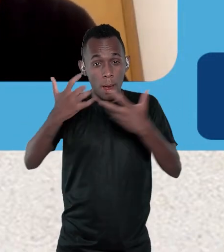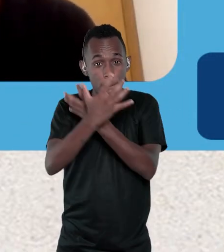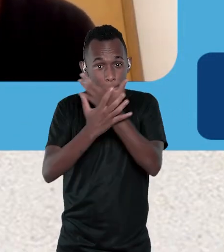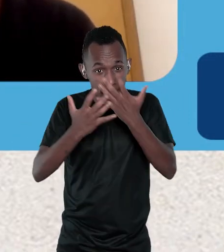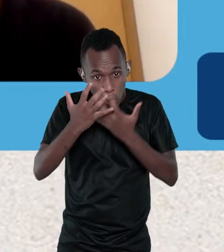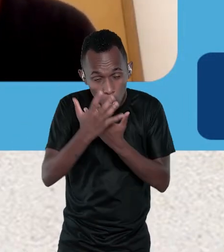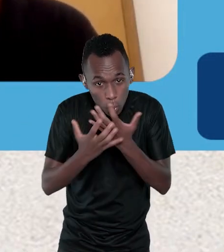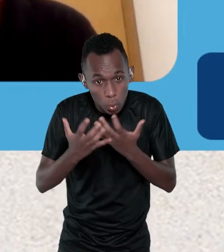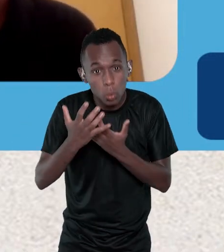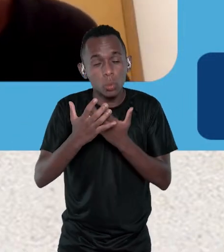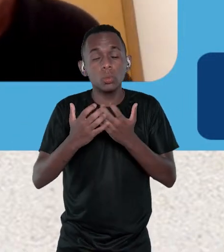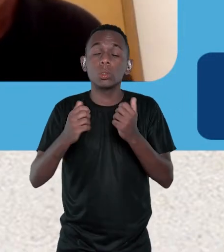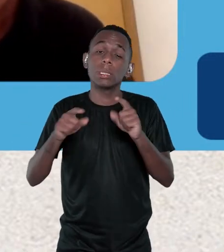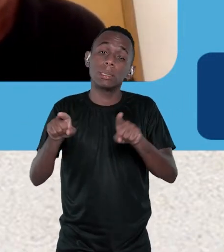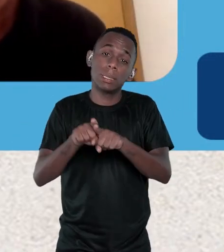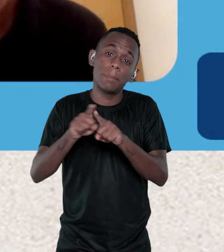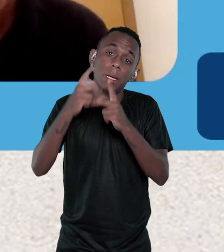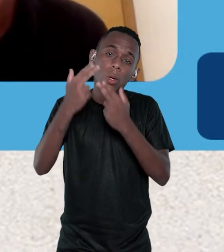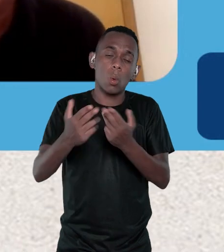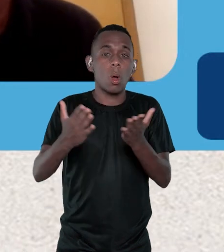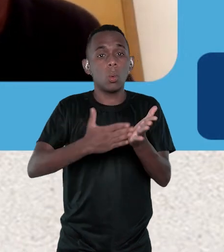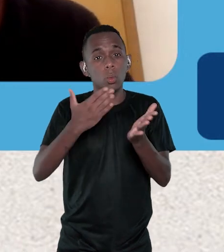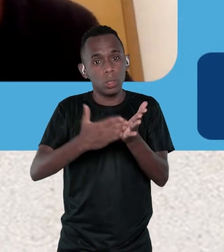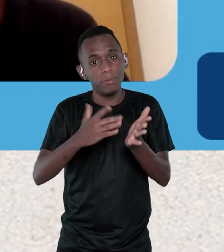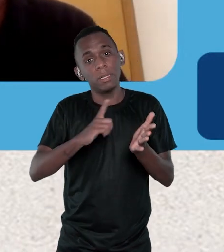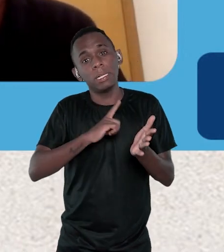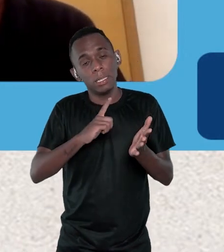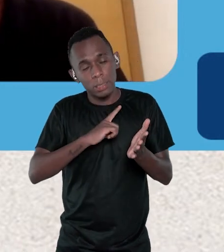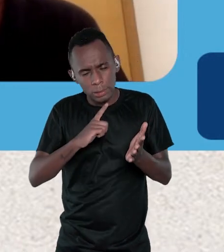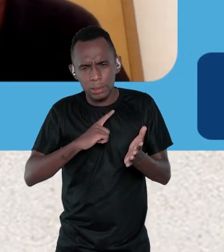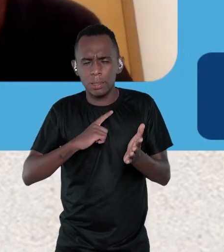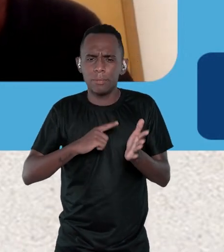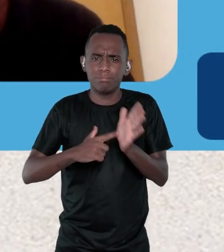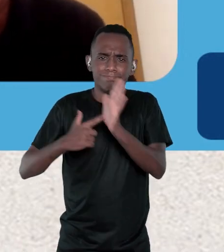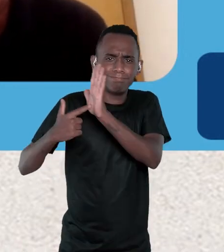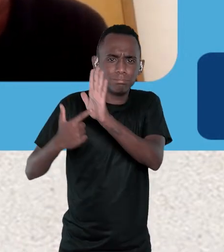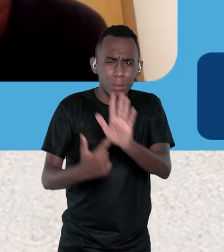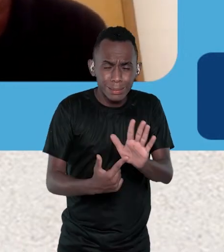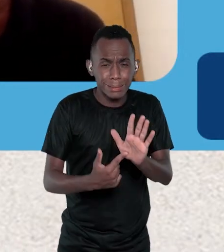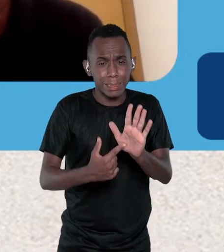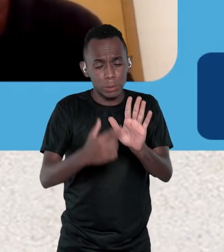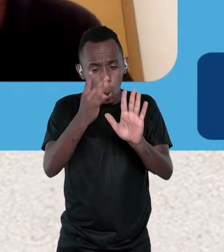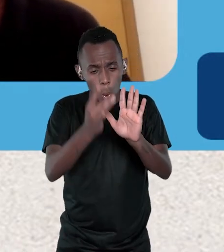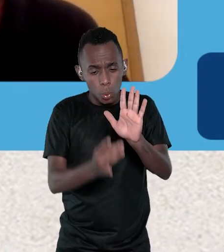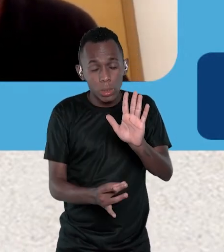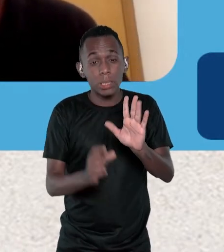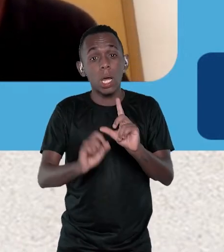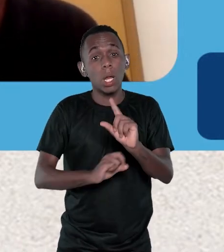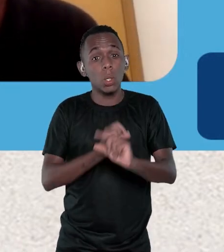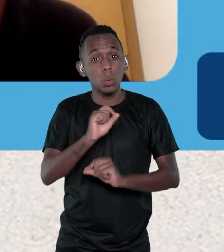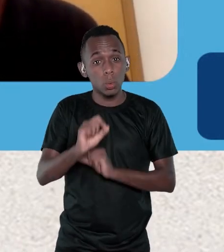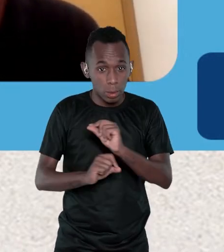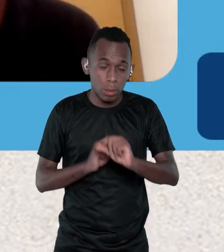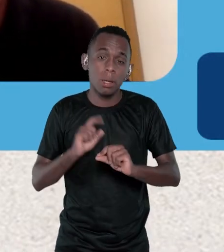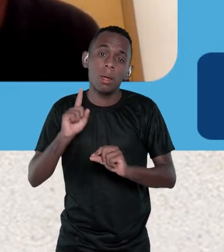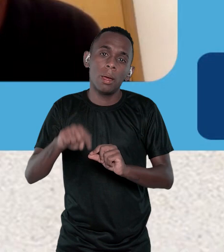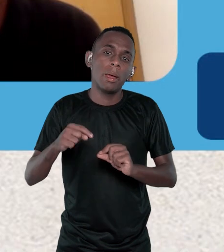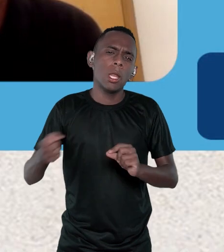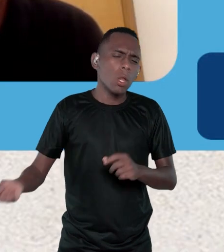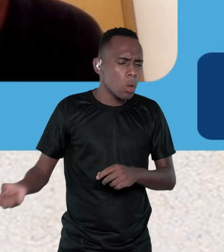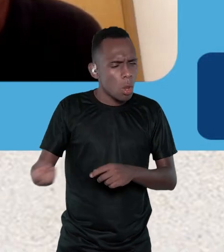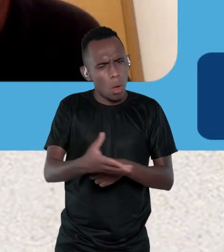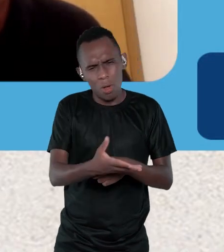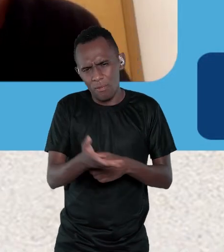minhas canções, assim como dos meus livros, as narrativas são, vamos